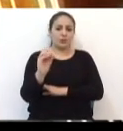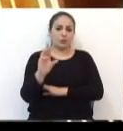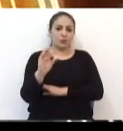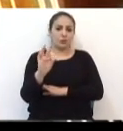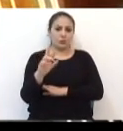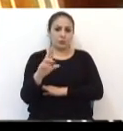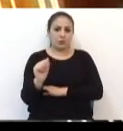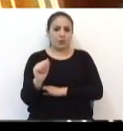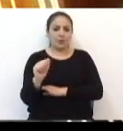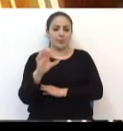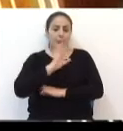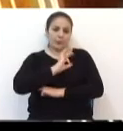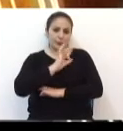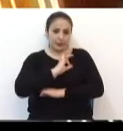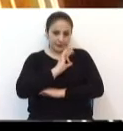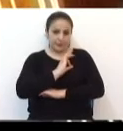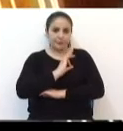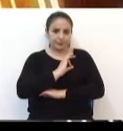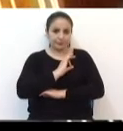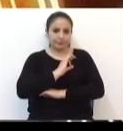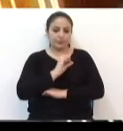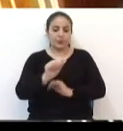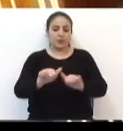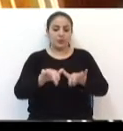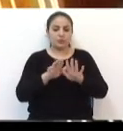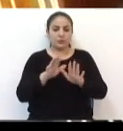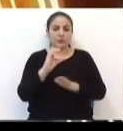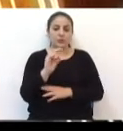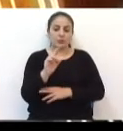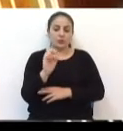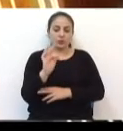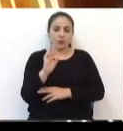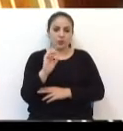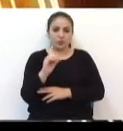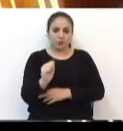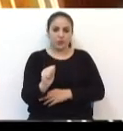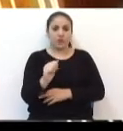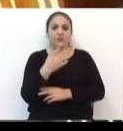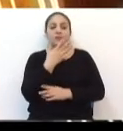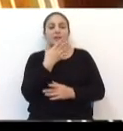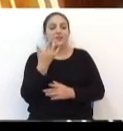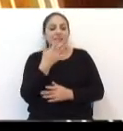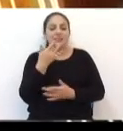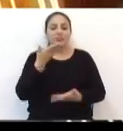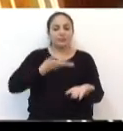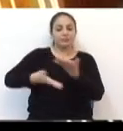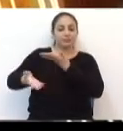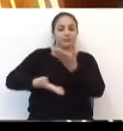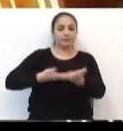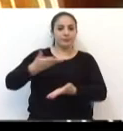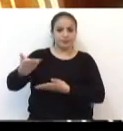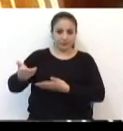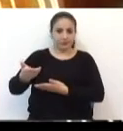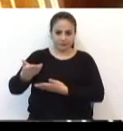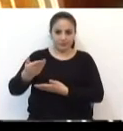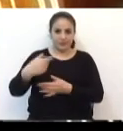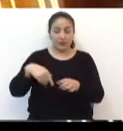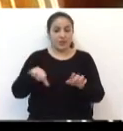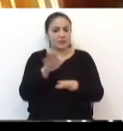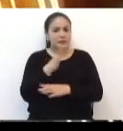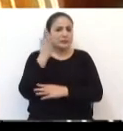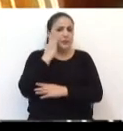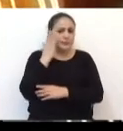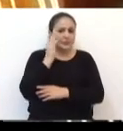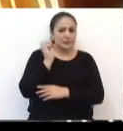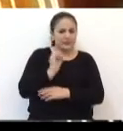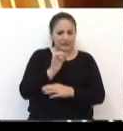da polícia. Isso, a audiência de custódia veio como um facilitador do magistrado, muitas vezes,